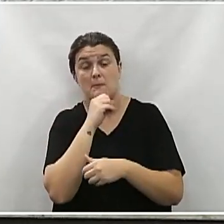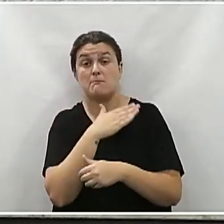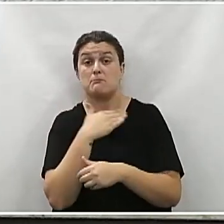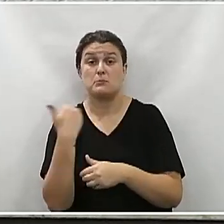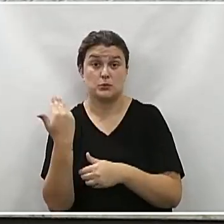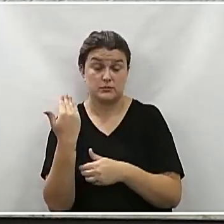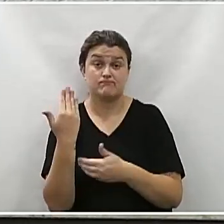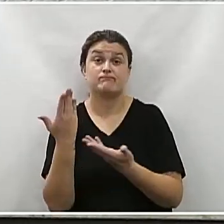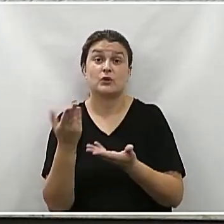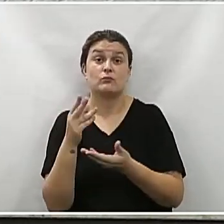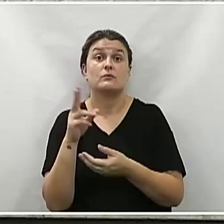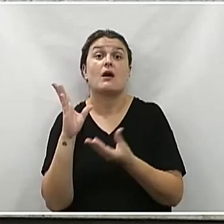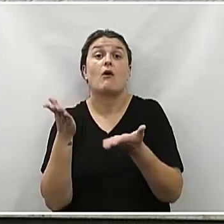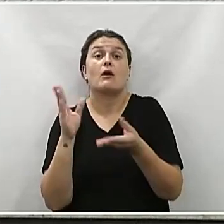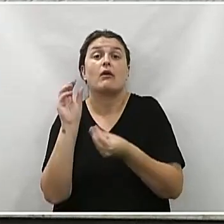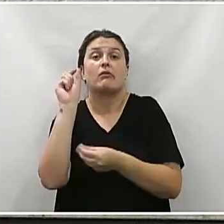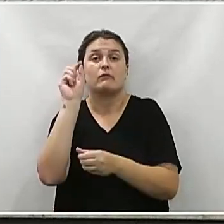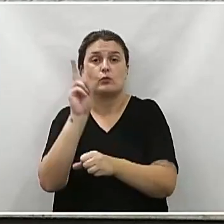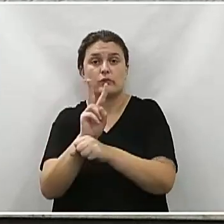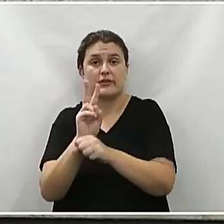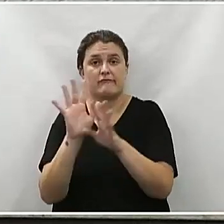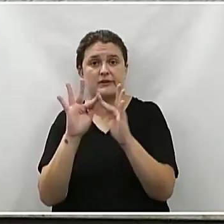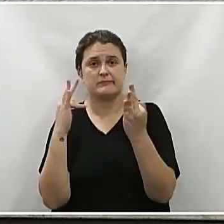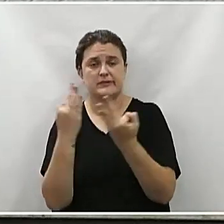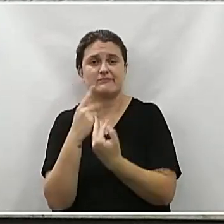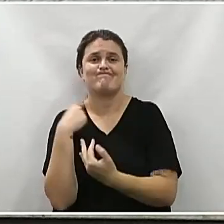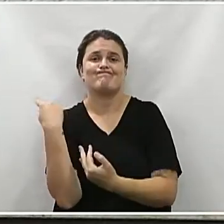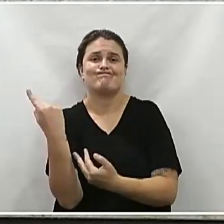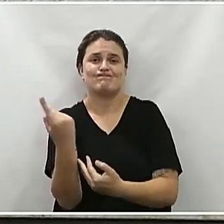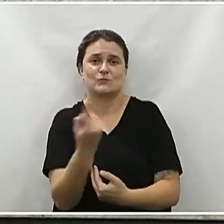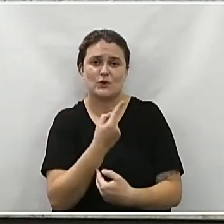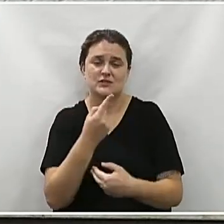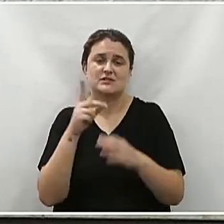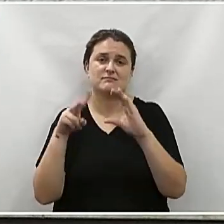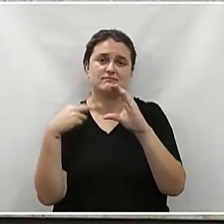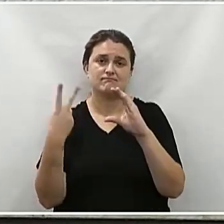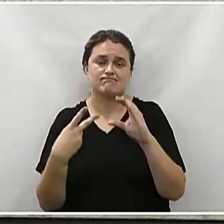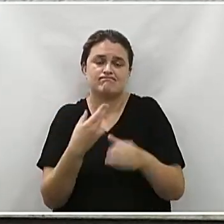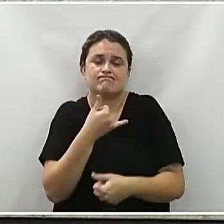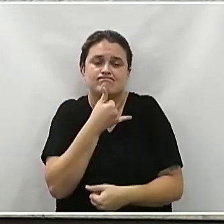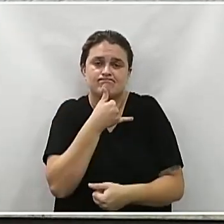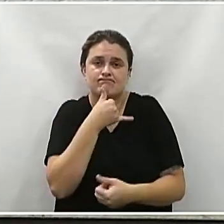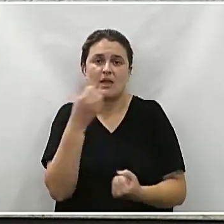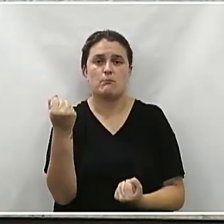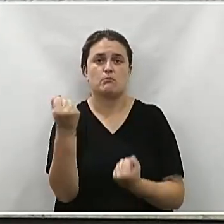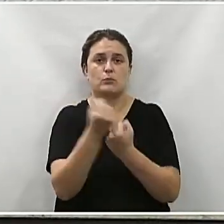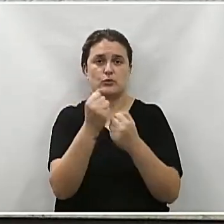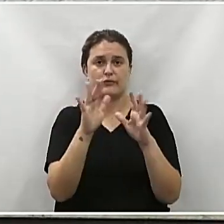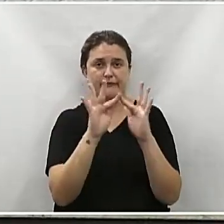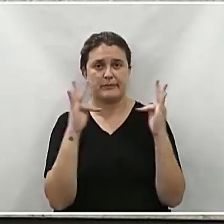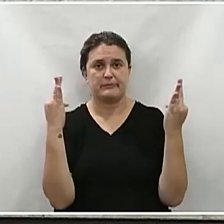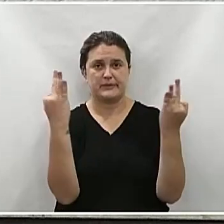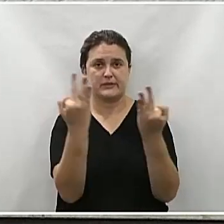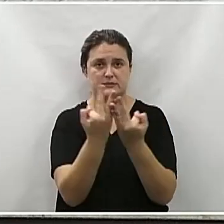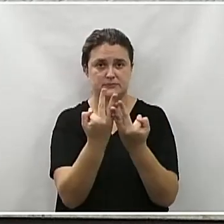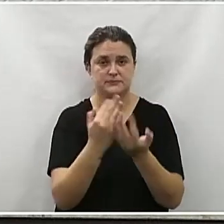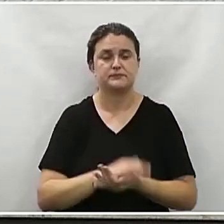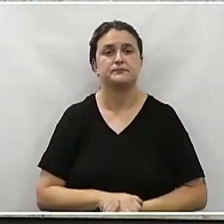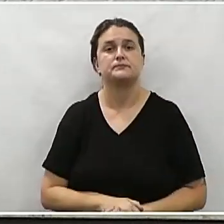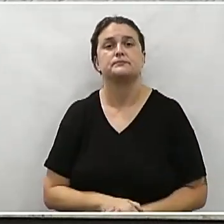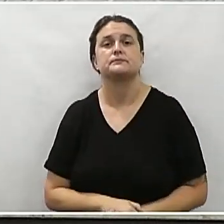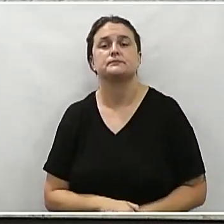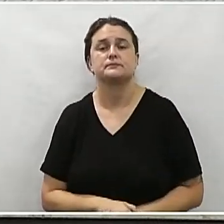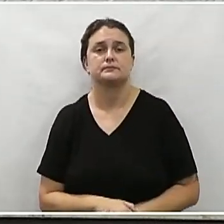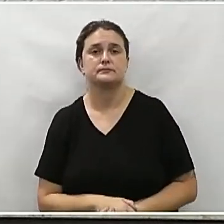construir e cuidar da família. A Câmara Municipal de União da Vitória manifesta seu profundo pesar pelo falecimento do